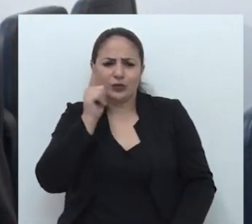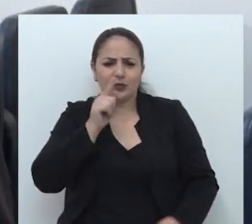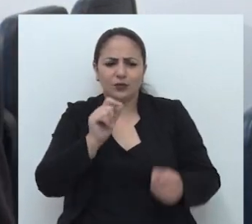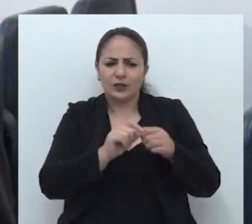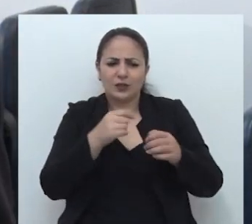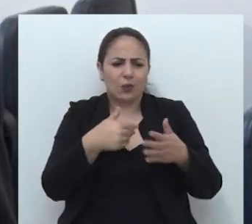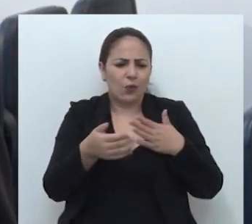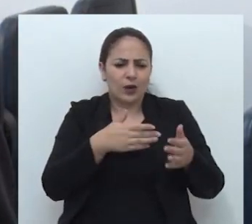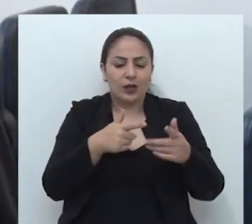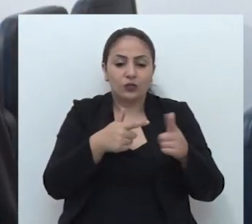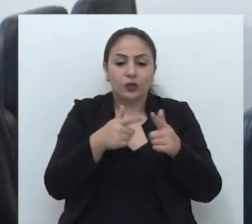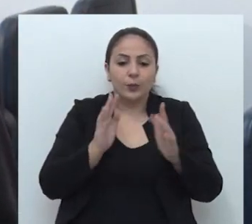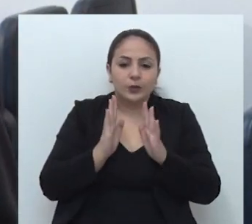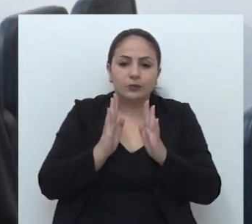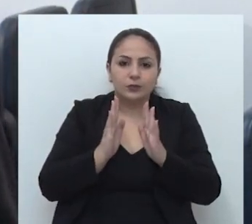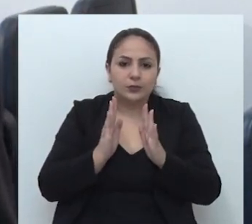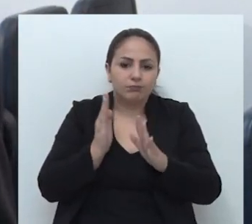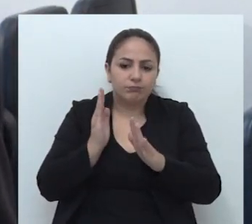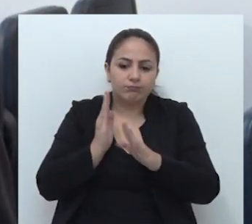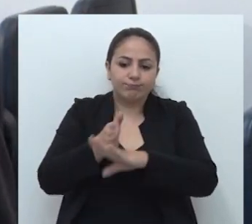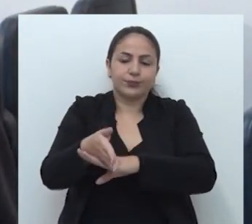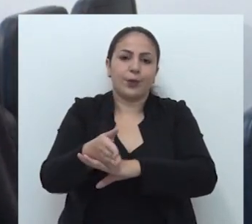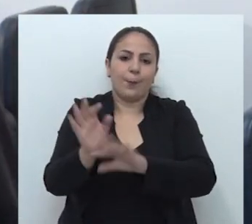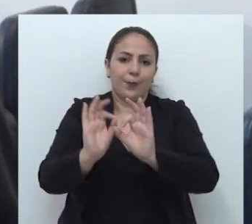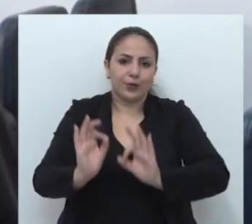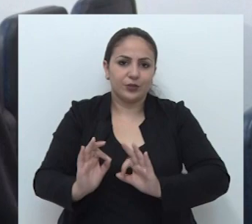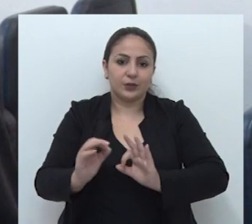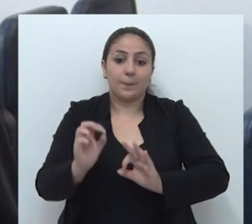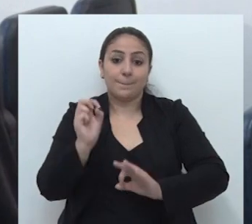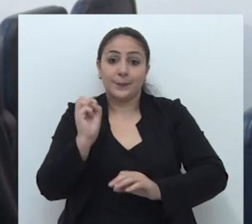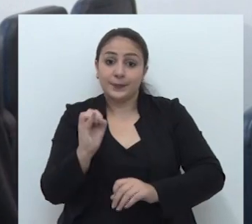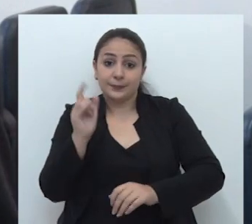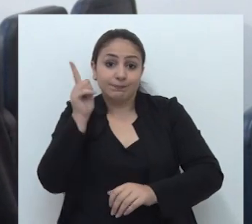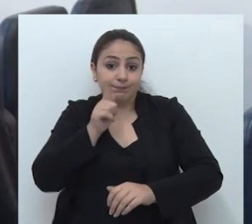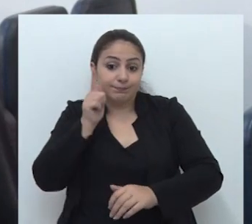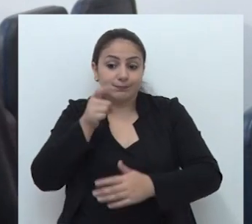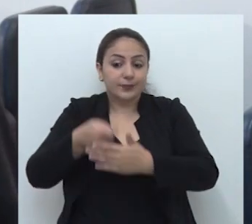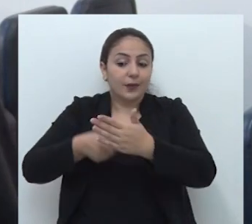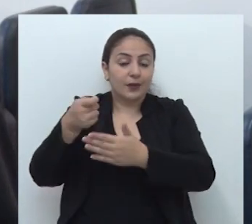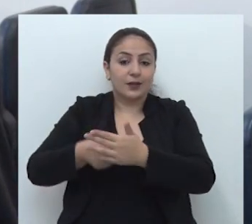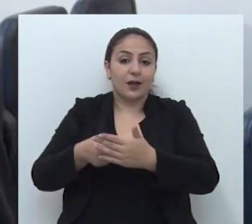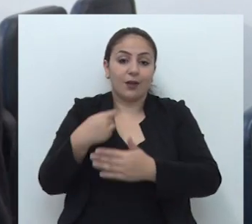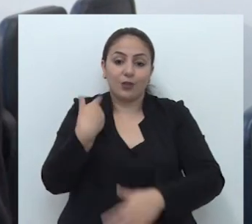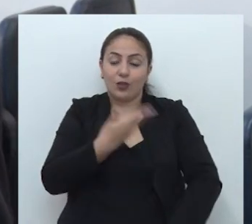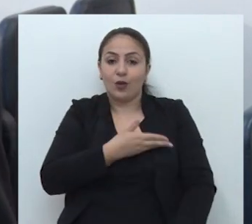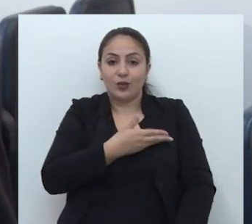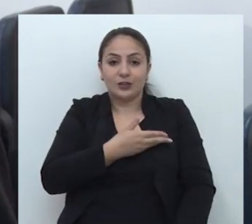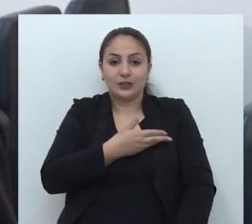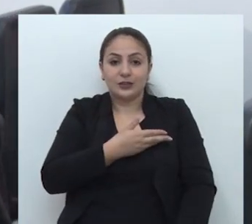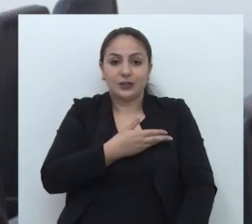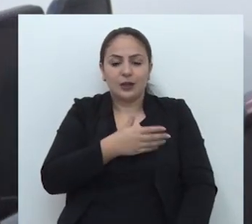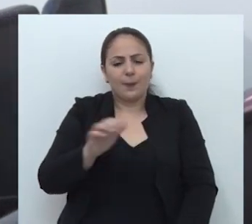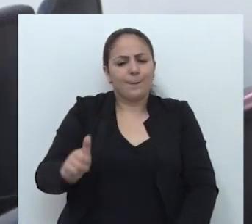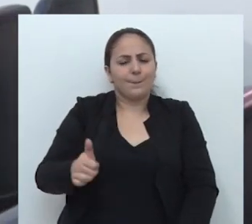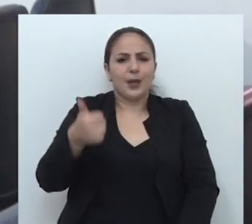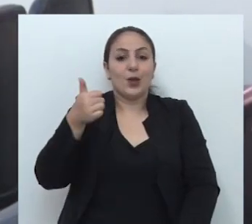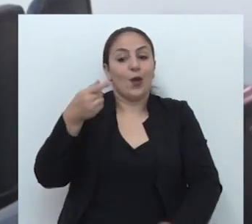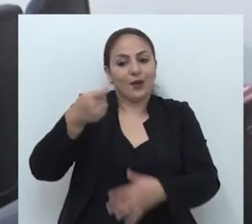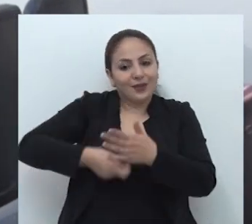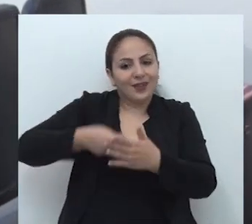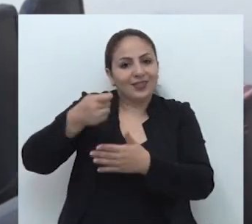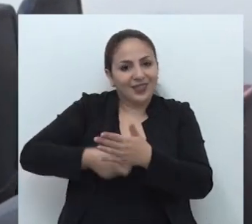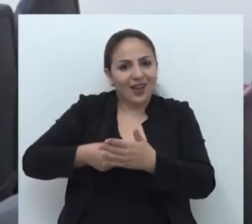tipo de abordagem ou implementação de alguns projetos, mas que se não forem tentados, acaba que a gente não... é melhor pecar